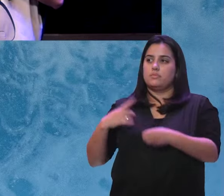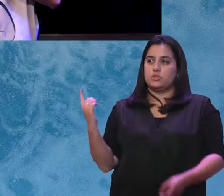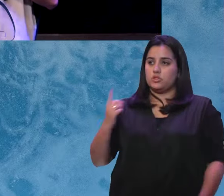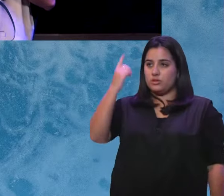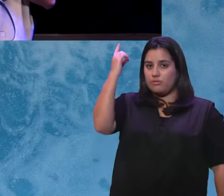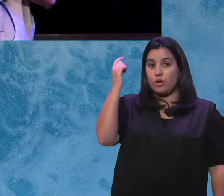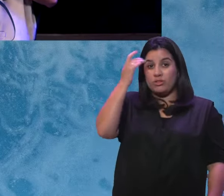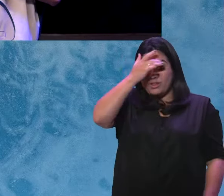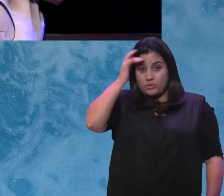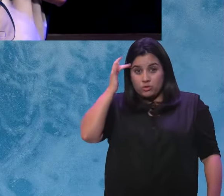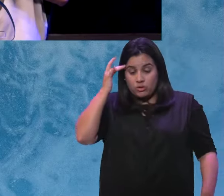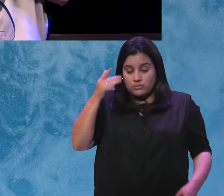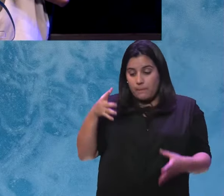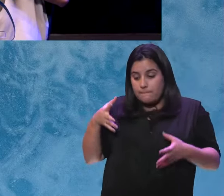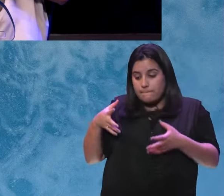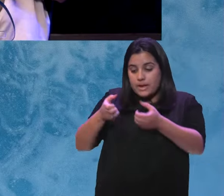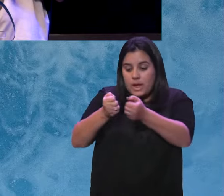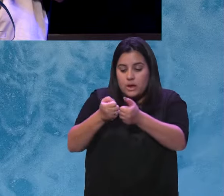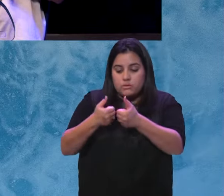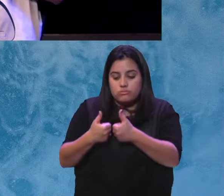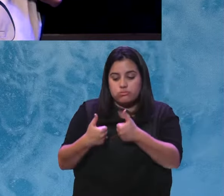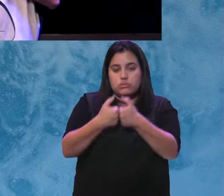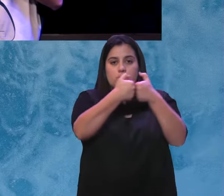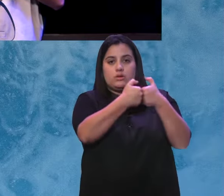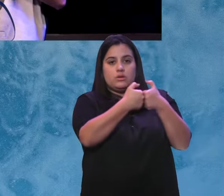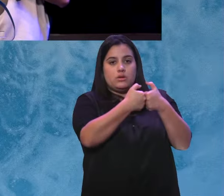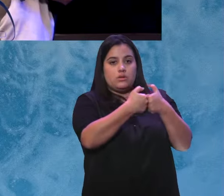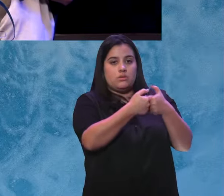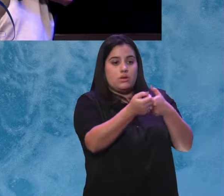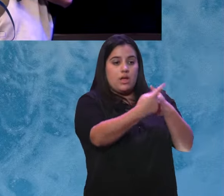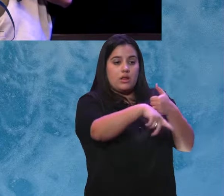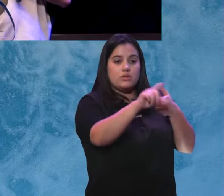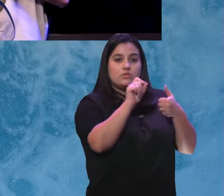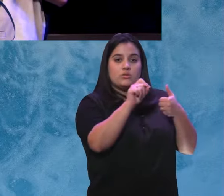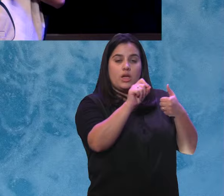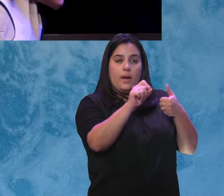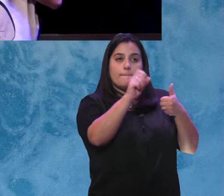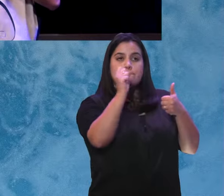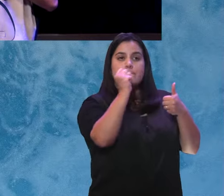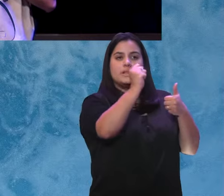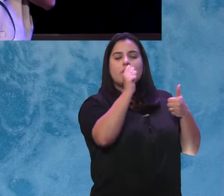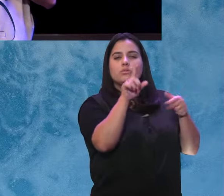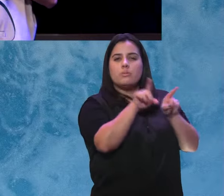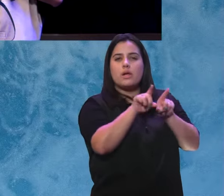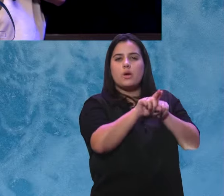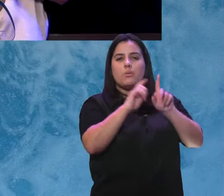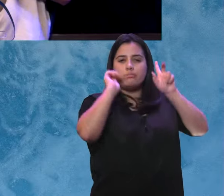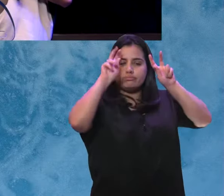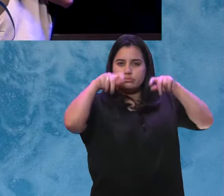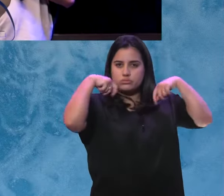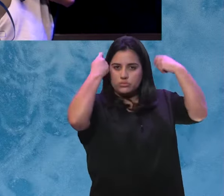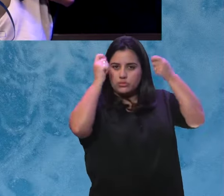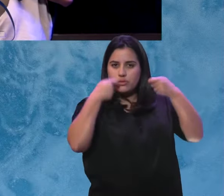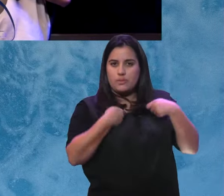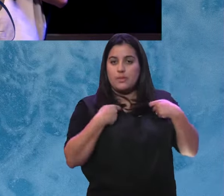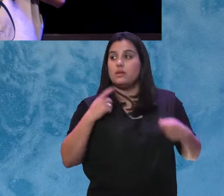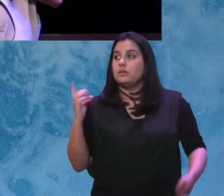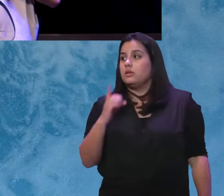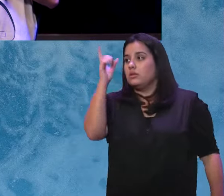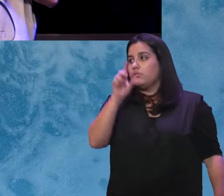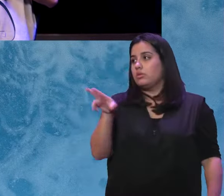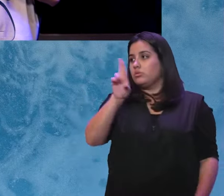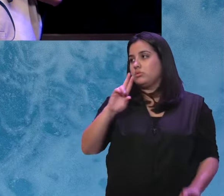a arca do Senhor davam 6 passos, ele sacrificava um boi e um novilho gordo. Davi, vestindo o